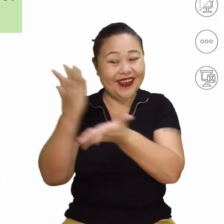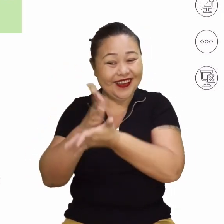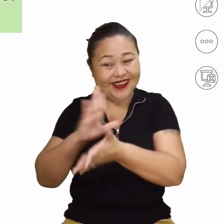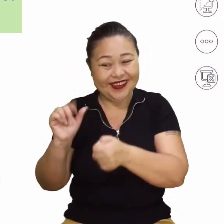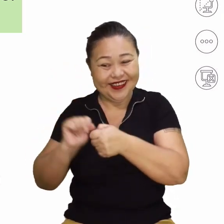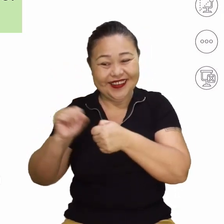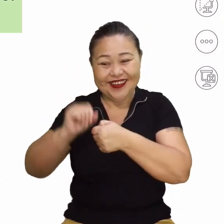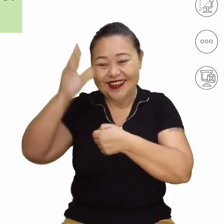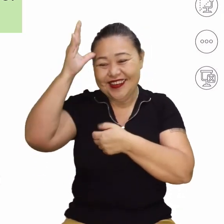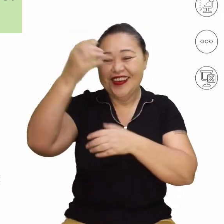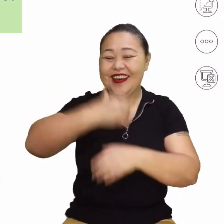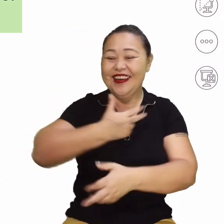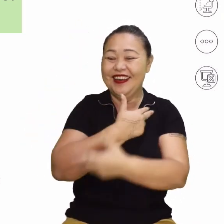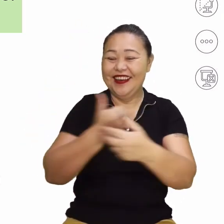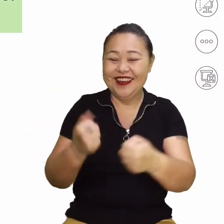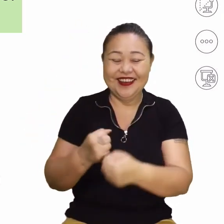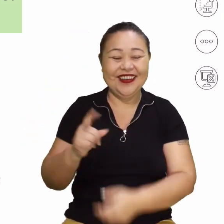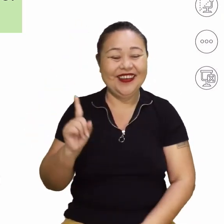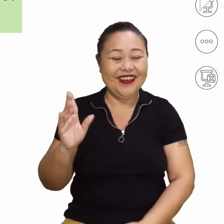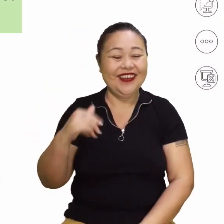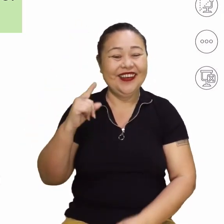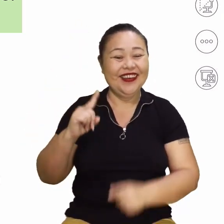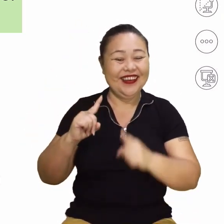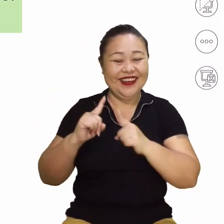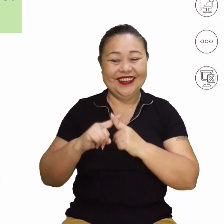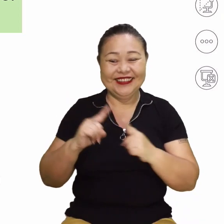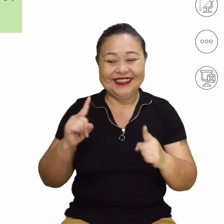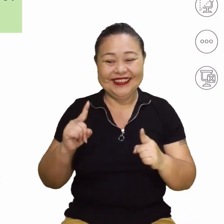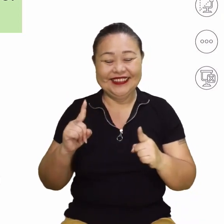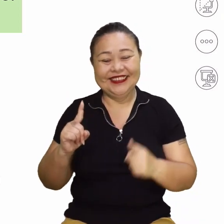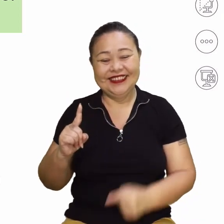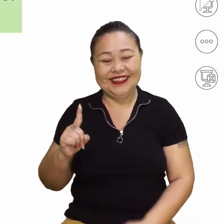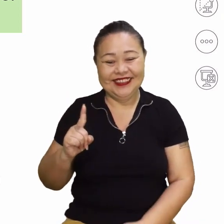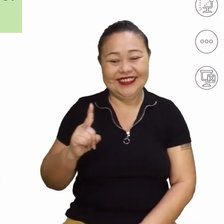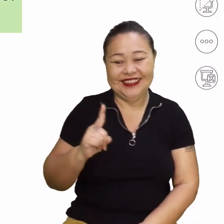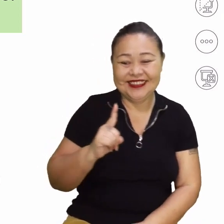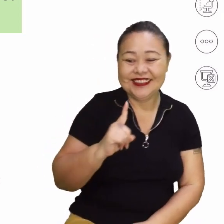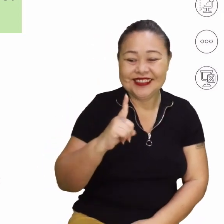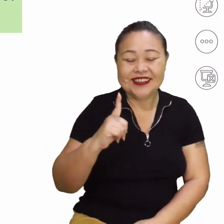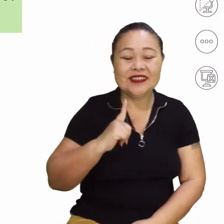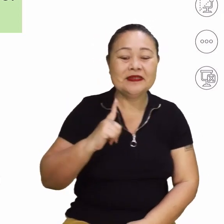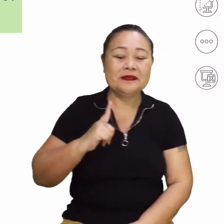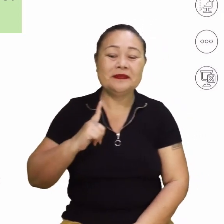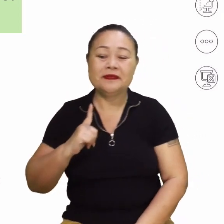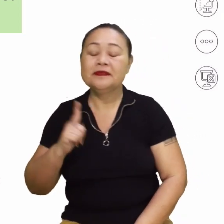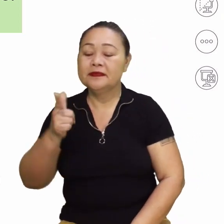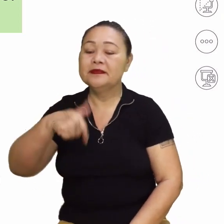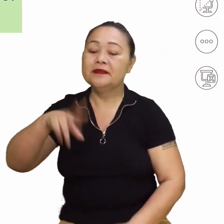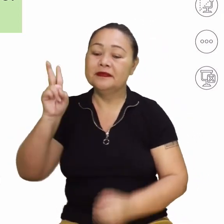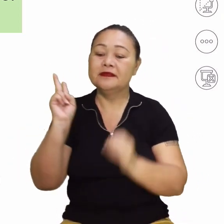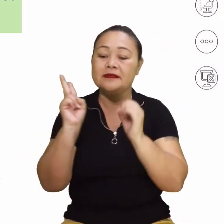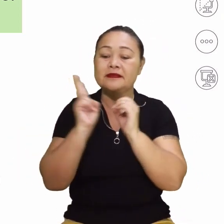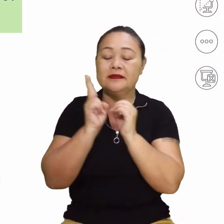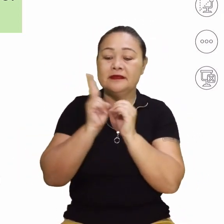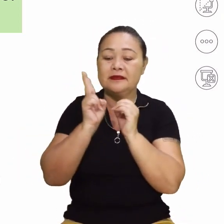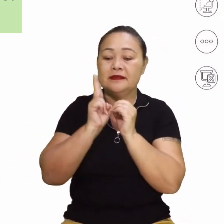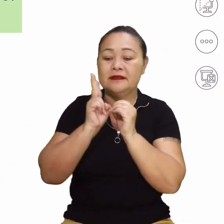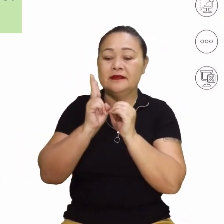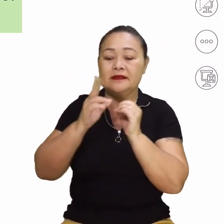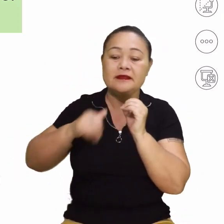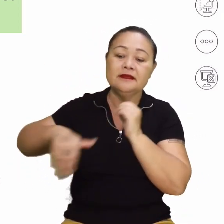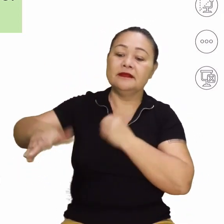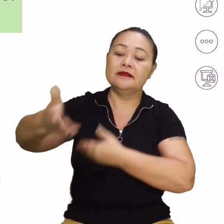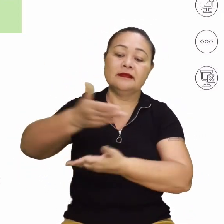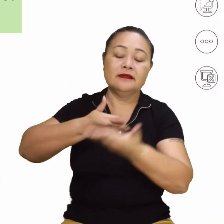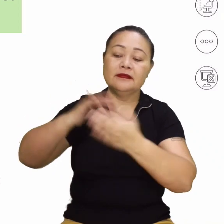primeiro conhecimento de fruta Silvestre mas geralmente é assim que os indígenas né se se comporta